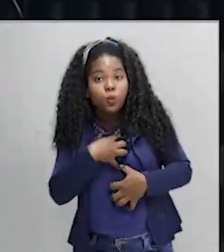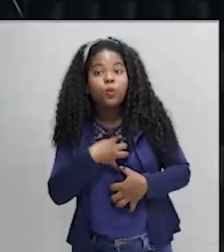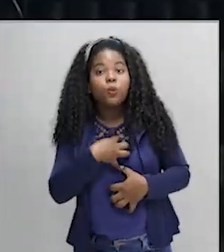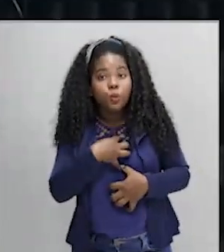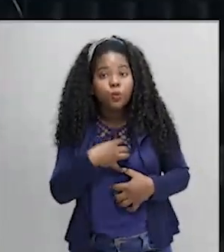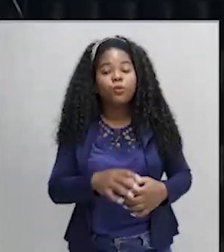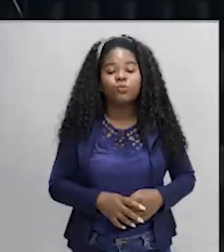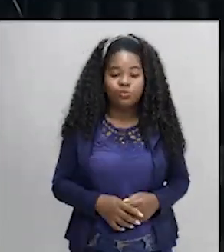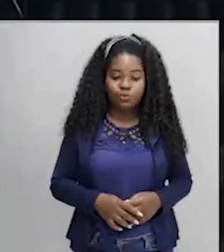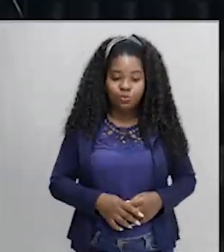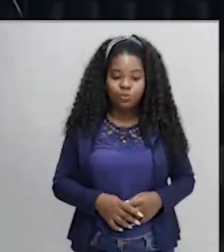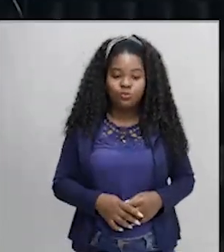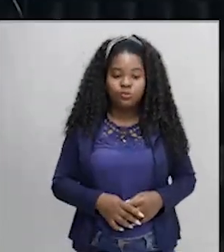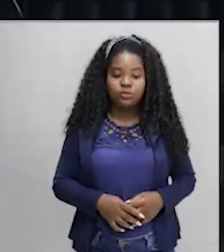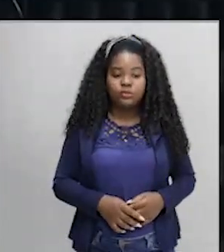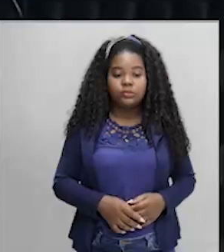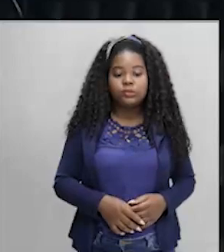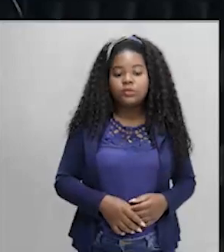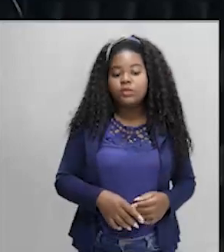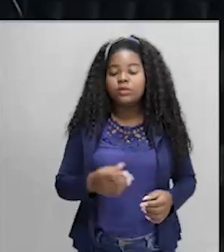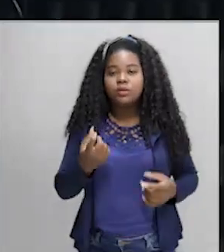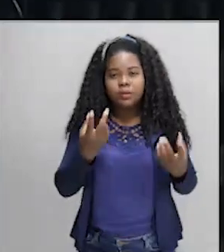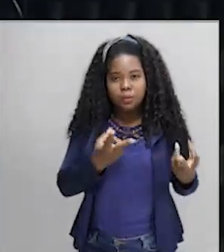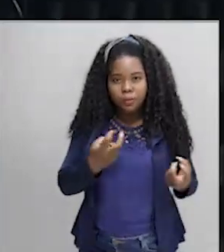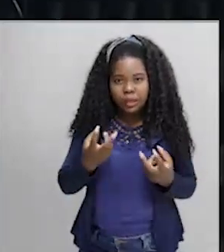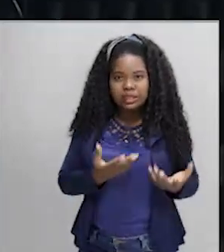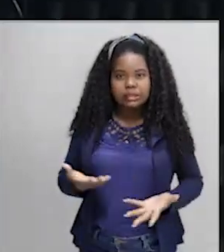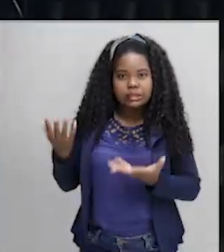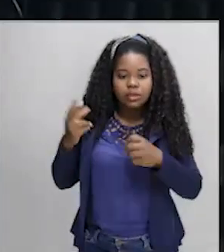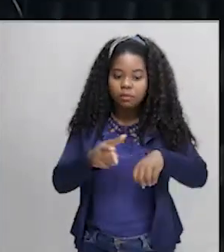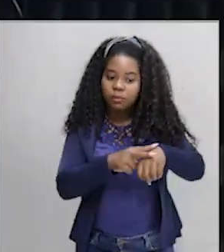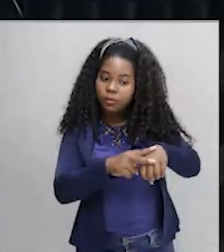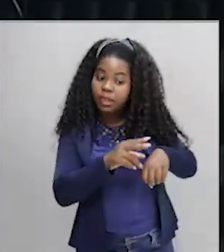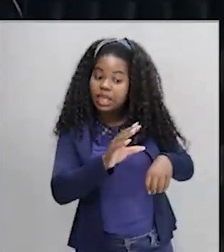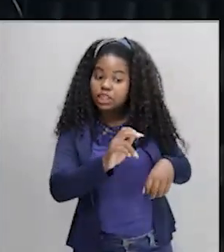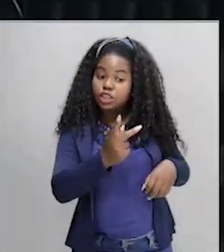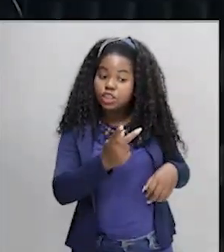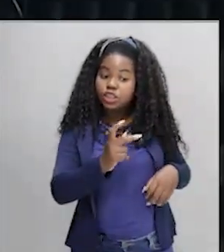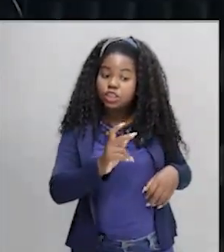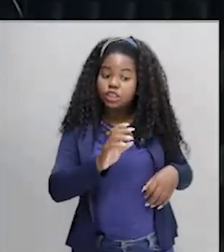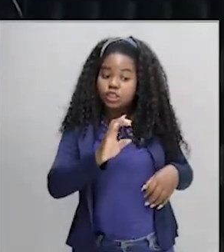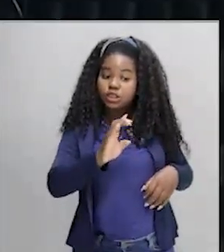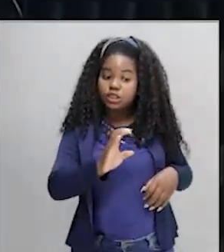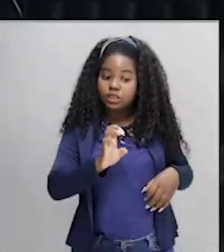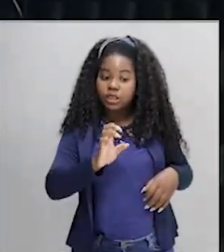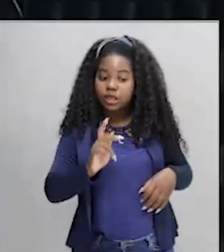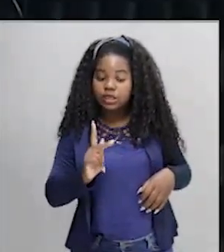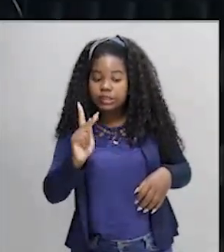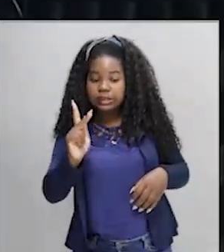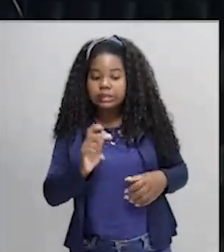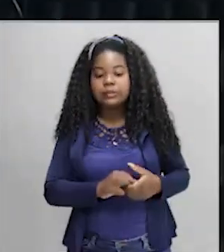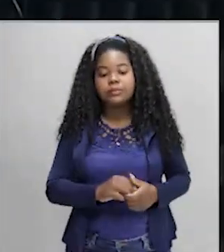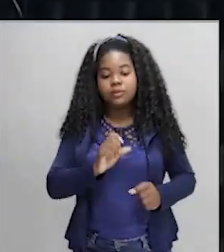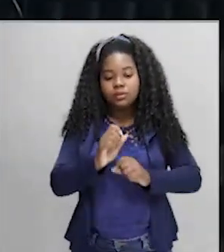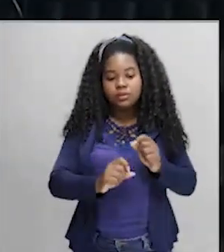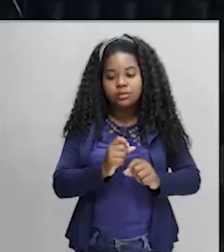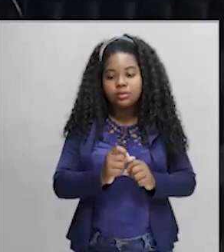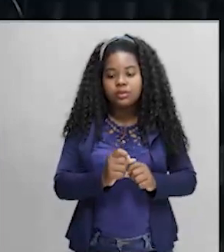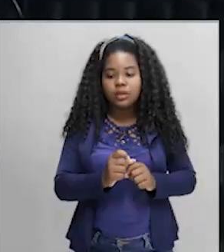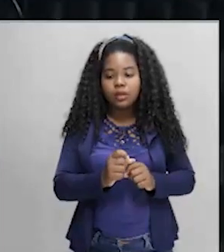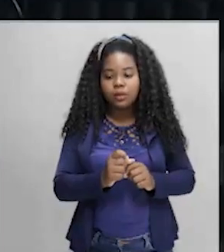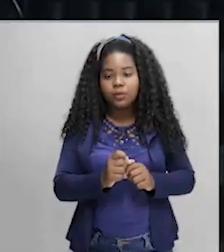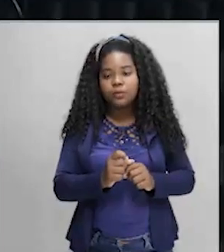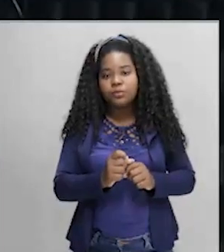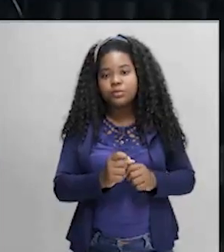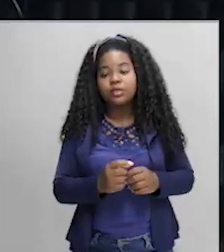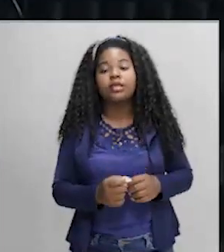Check-in é dar entrada. Check-out é fazer a saída. Então, são verbos ou são conjunto de